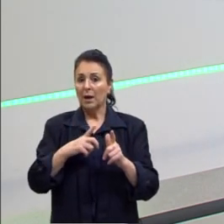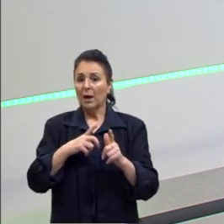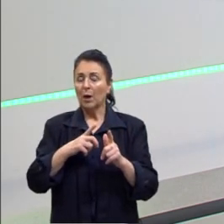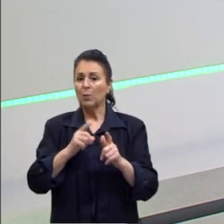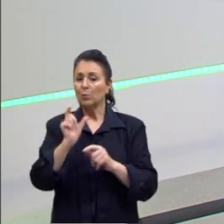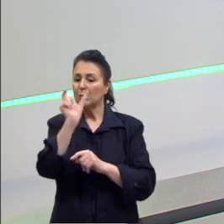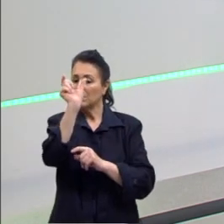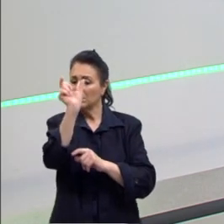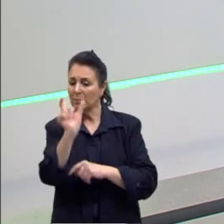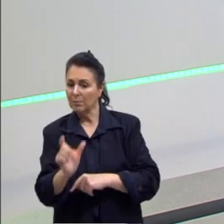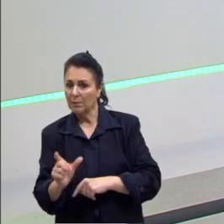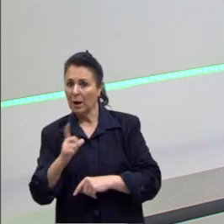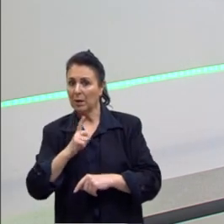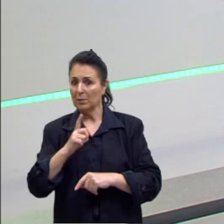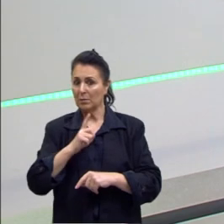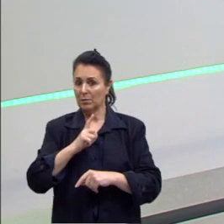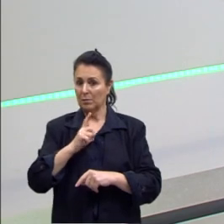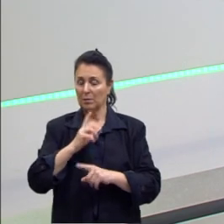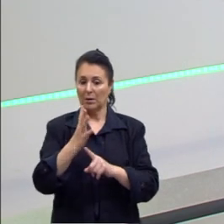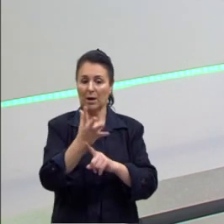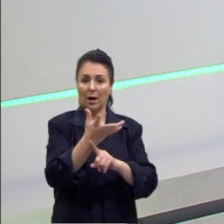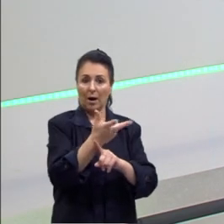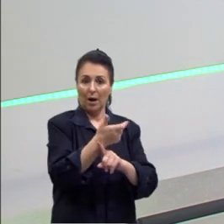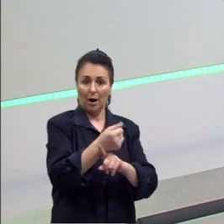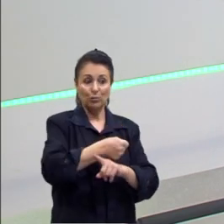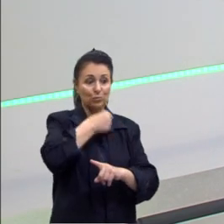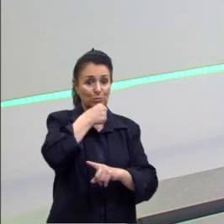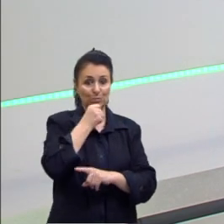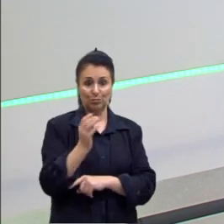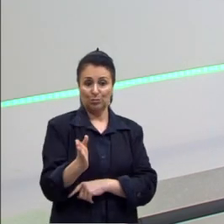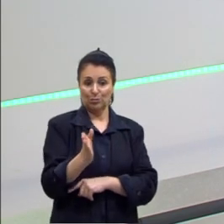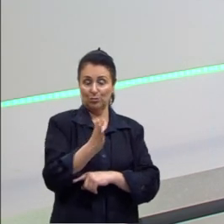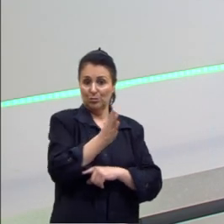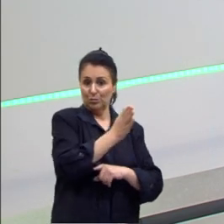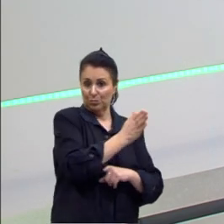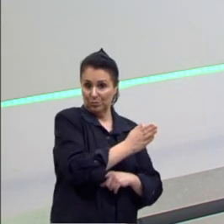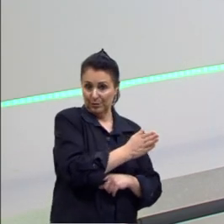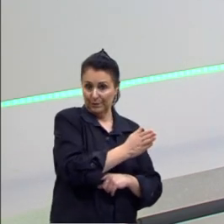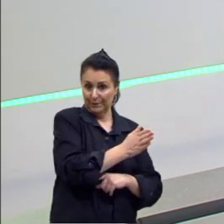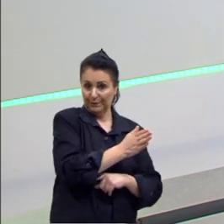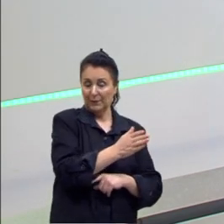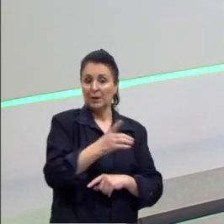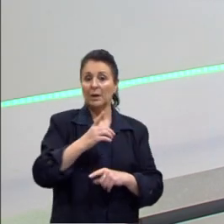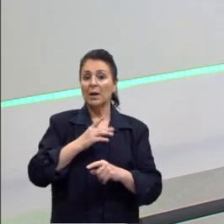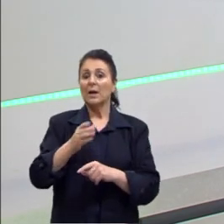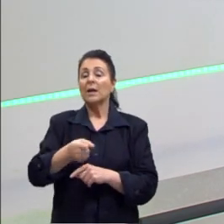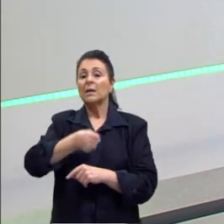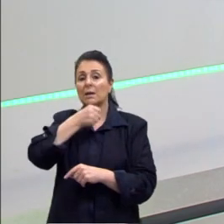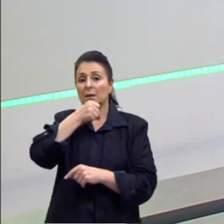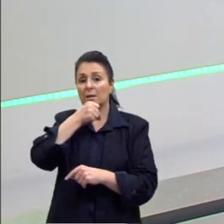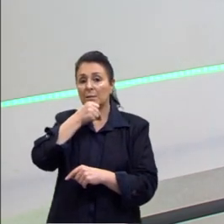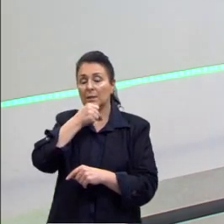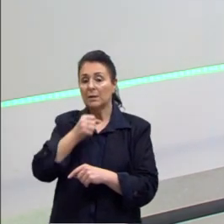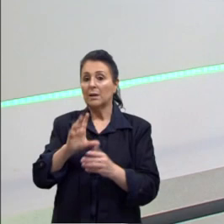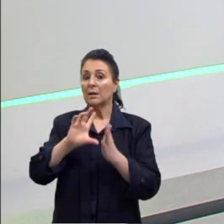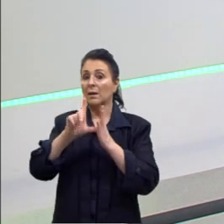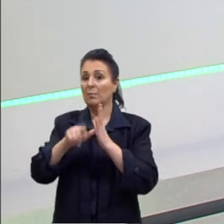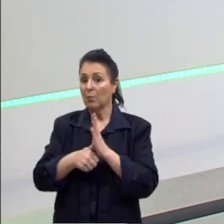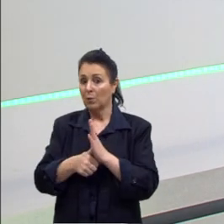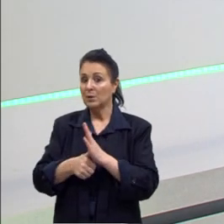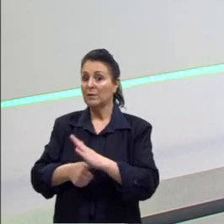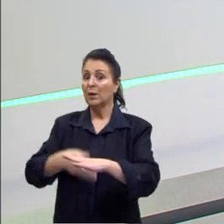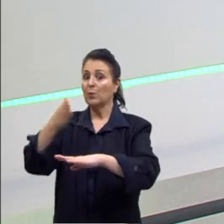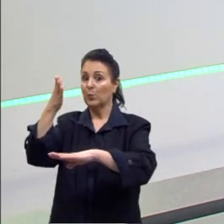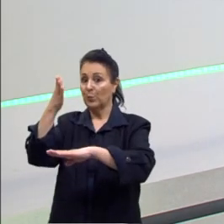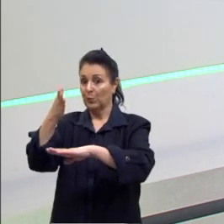fenda que existe entre a arte antiga né A Arte da antiguidade e o período moderno que vem depois